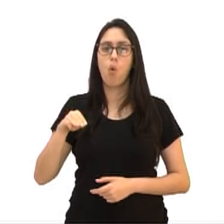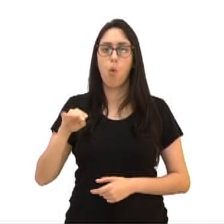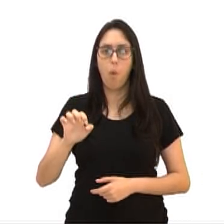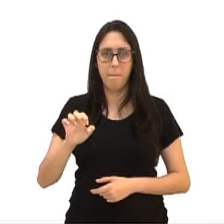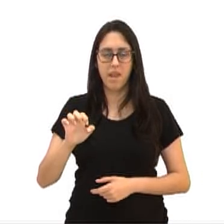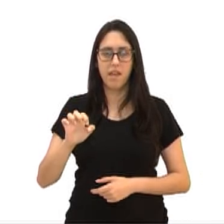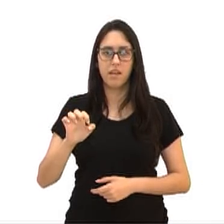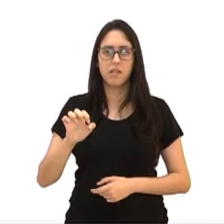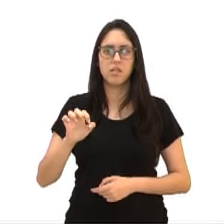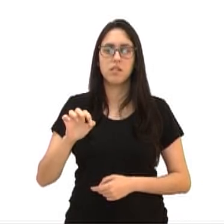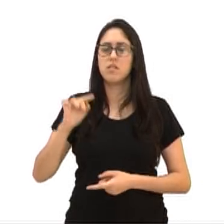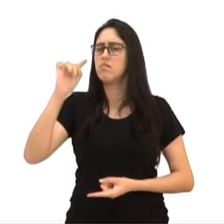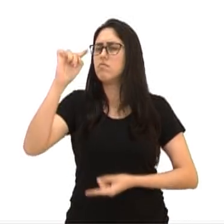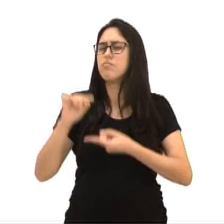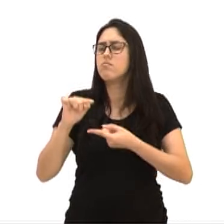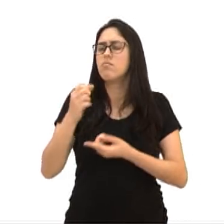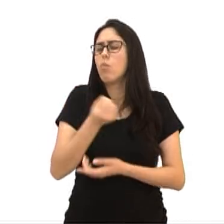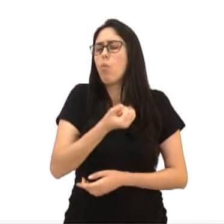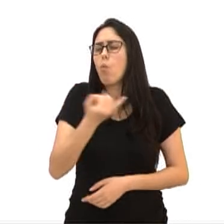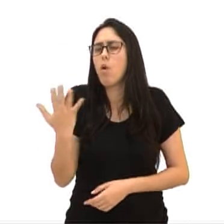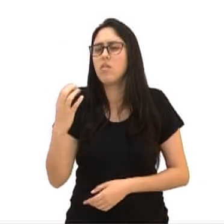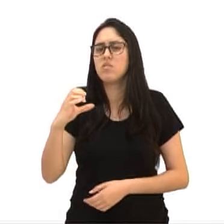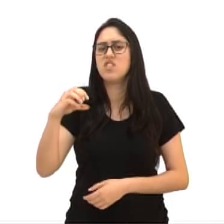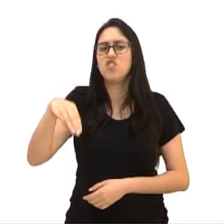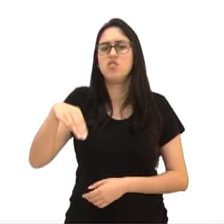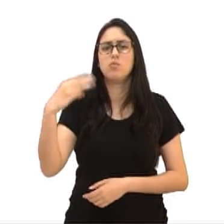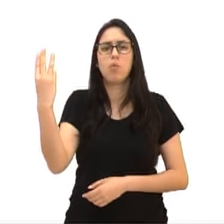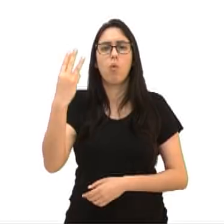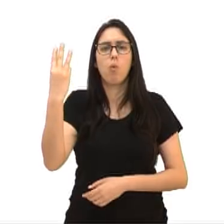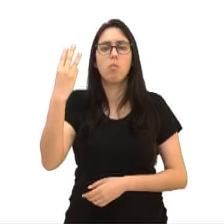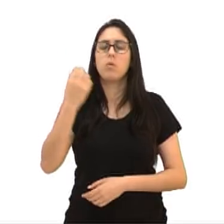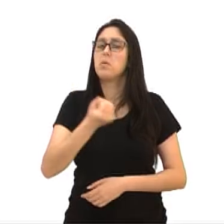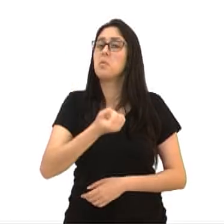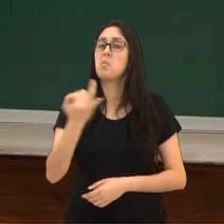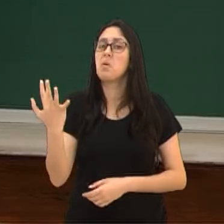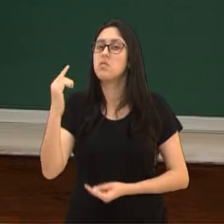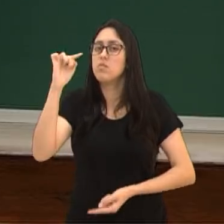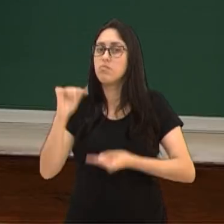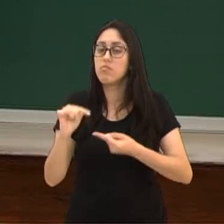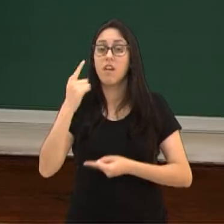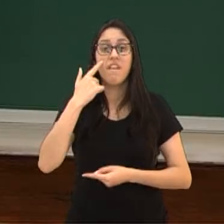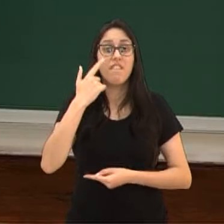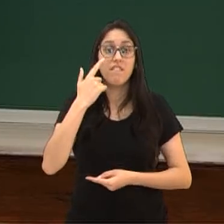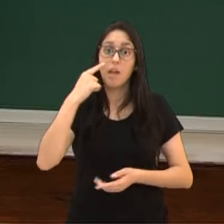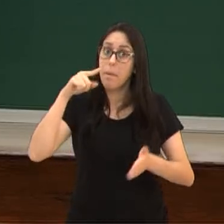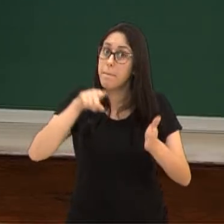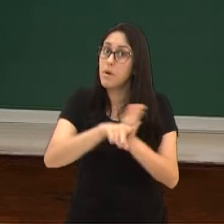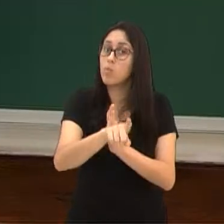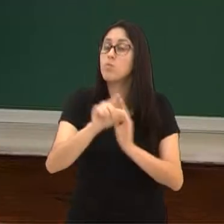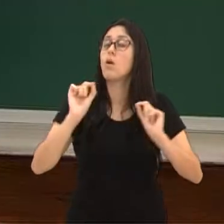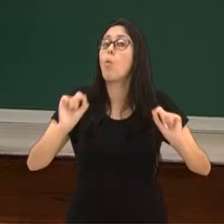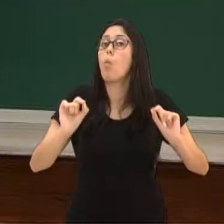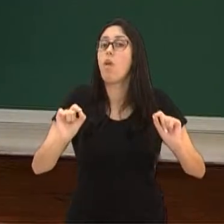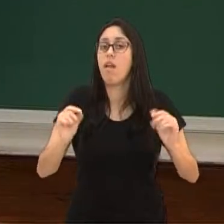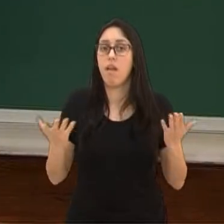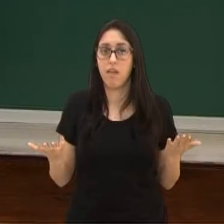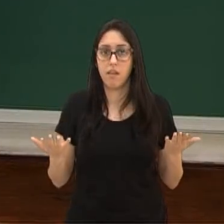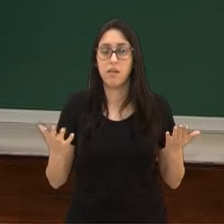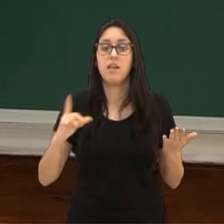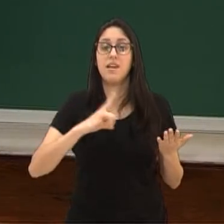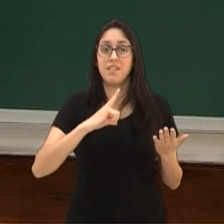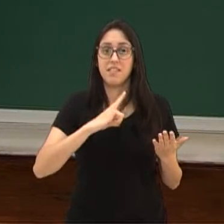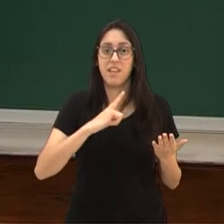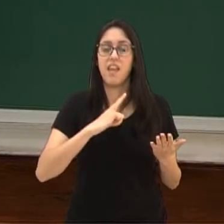reduzido em quantos centímetros cúbicos? Então, olha lá, entende a pergunta? Está falando primeiro de